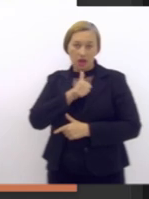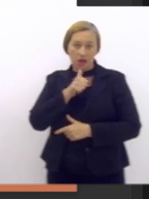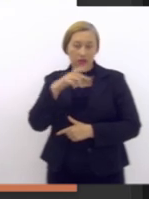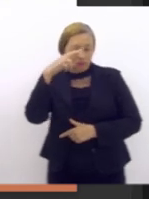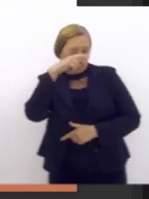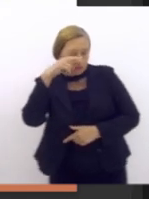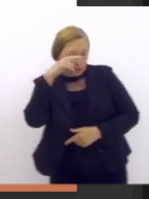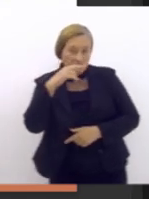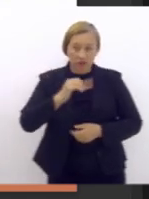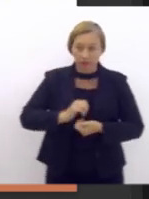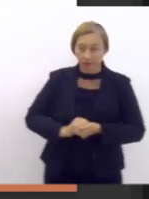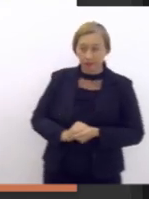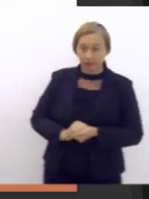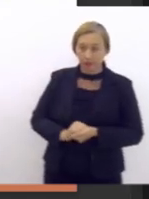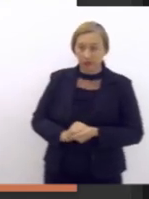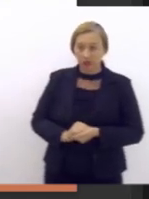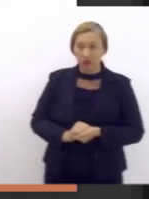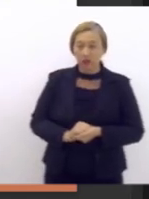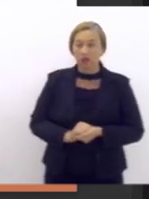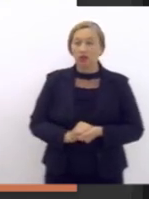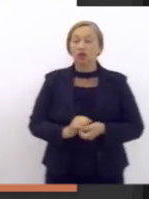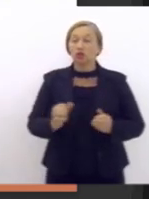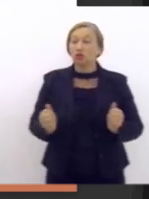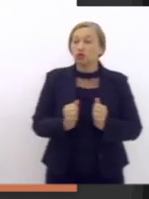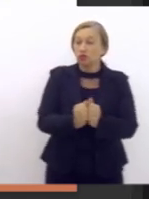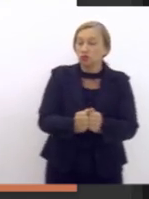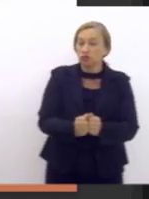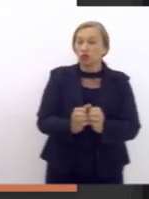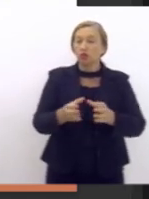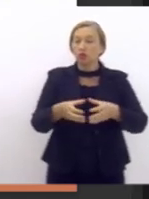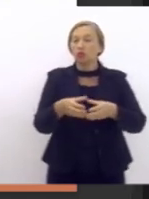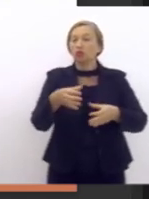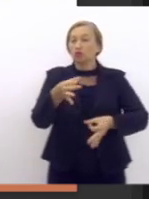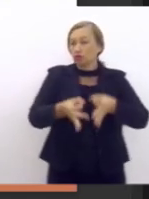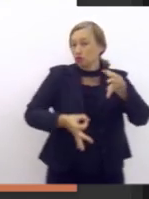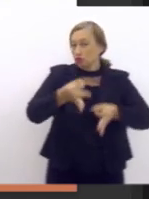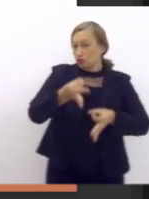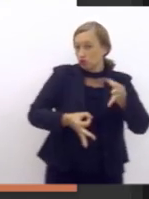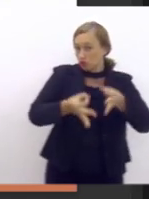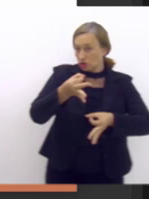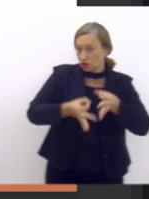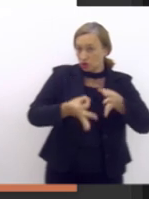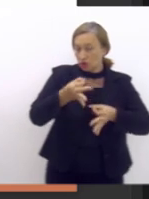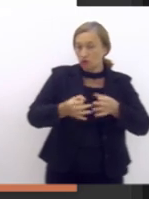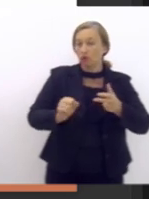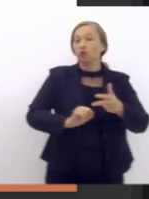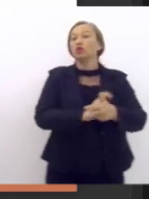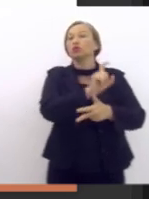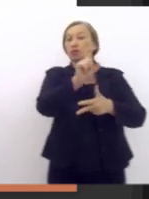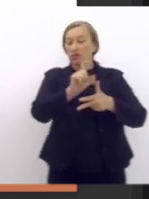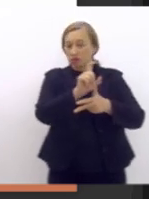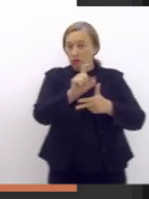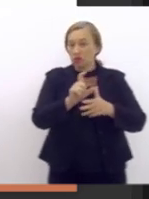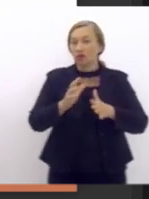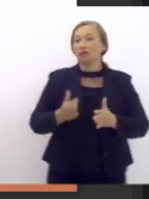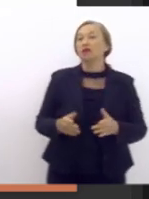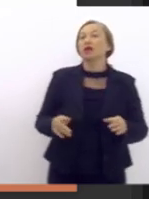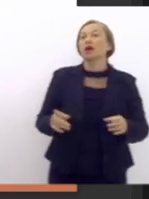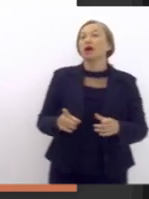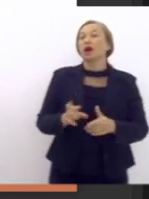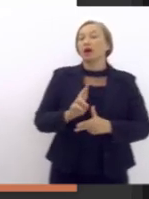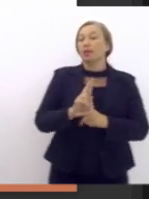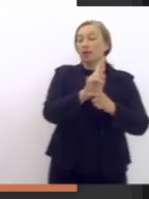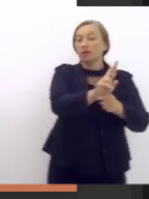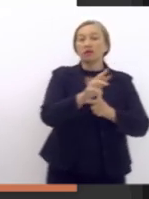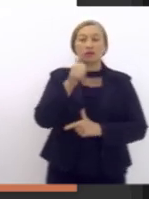essa verificação, junto aos órgãos de justiça, junto aos órgãos do Executivo. A Procuradora da Mulher,